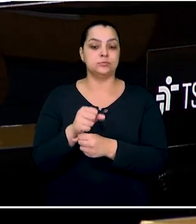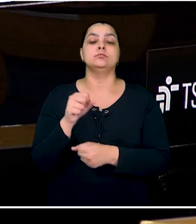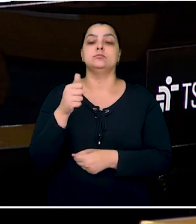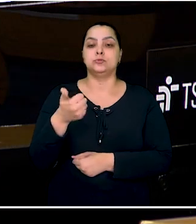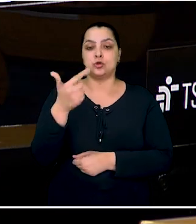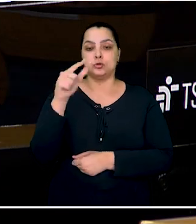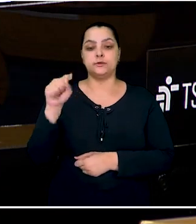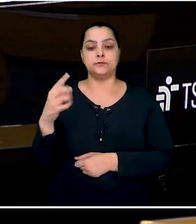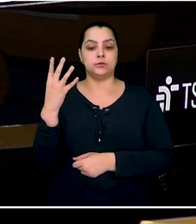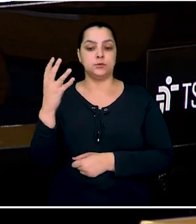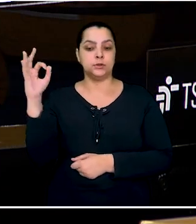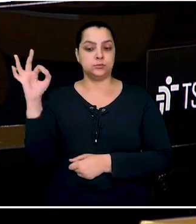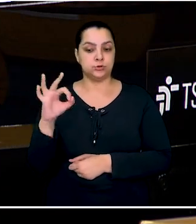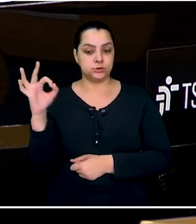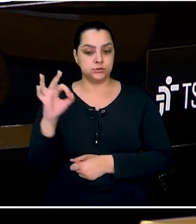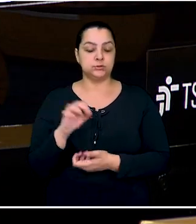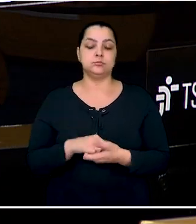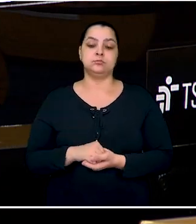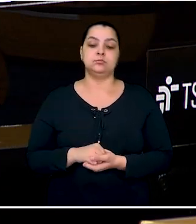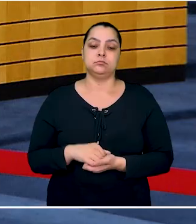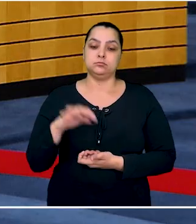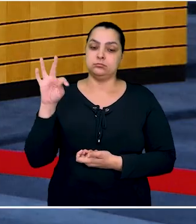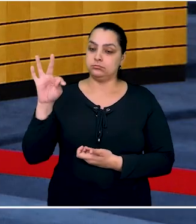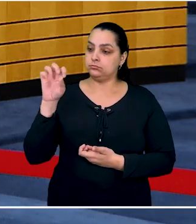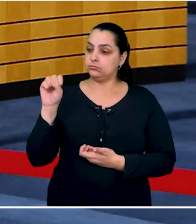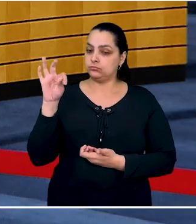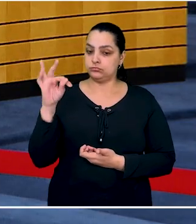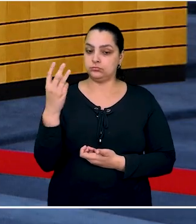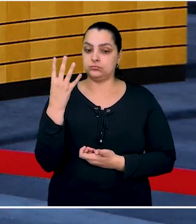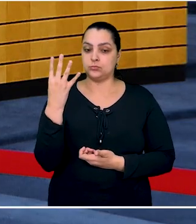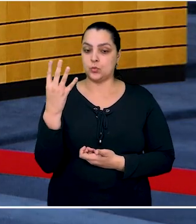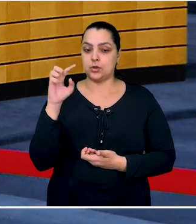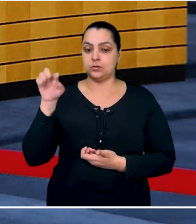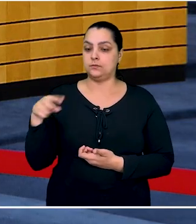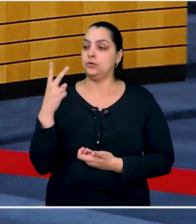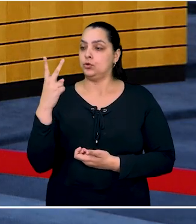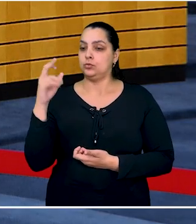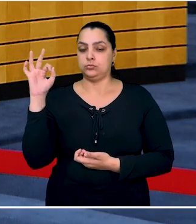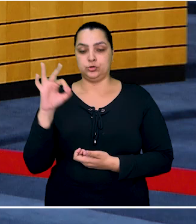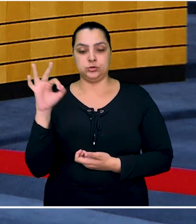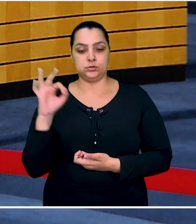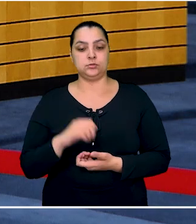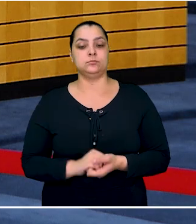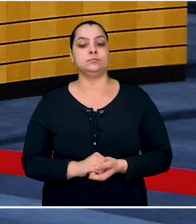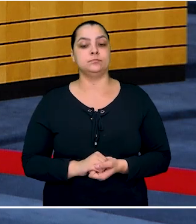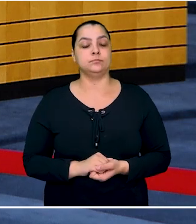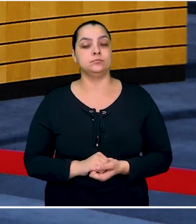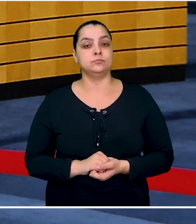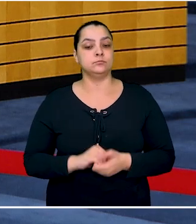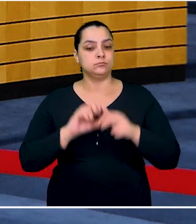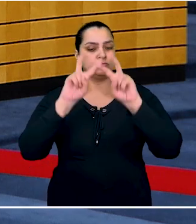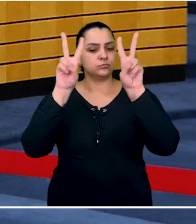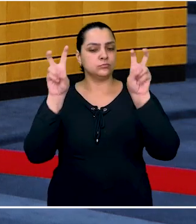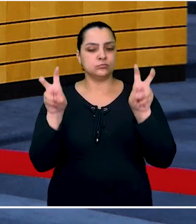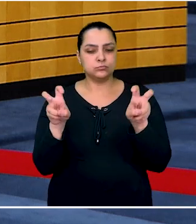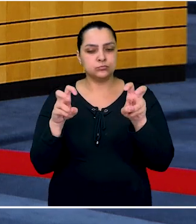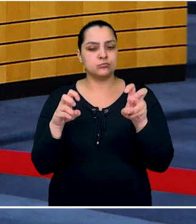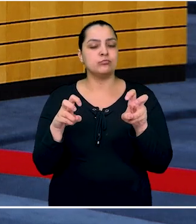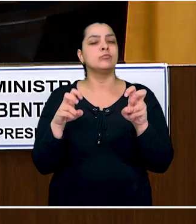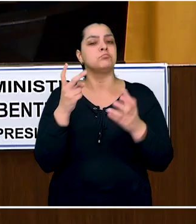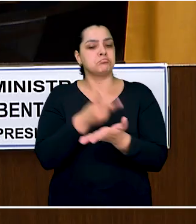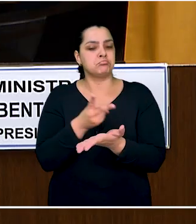de 12,4% e no Tribunal Superior do Trabalho, de 4,2%. Os assuntos